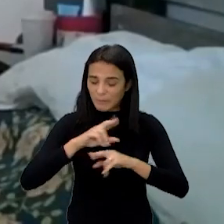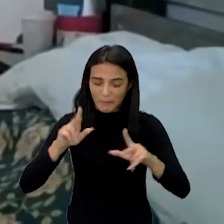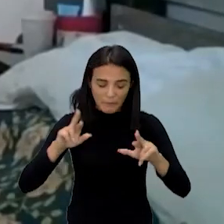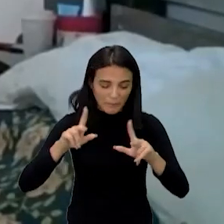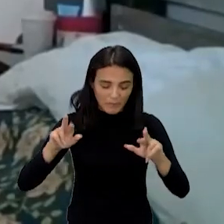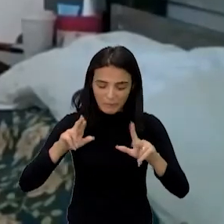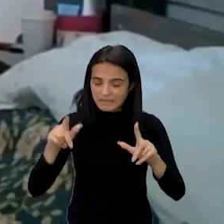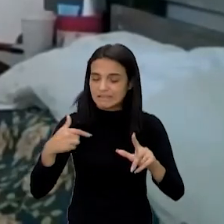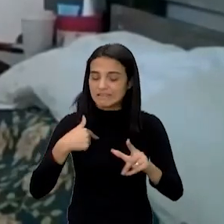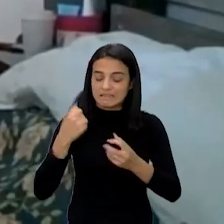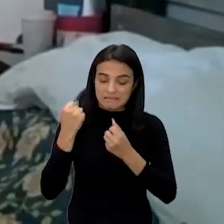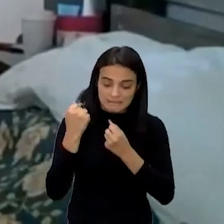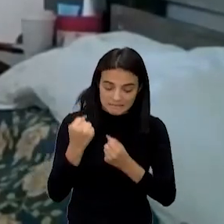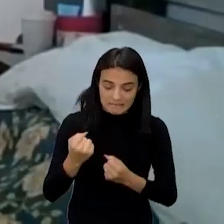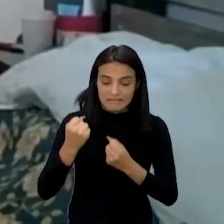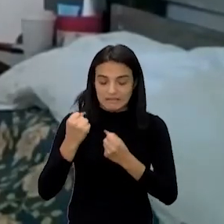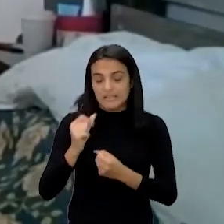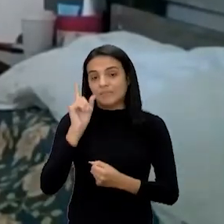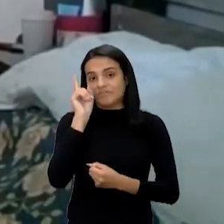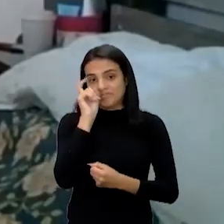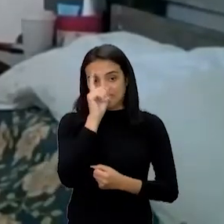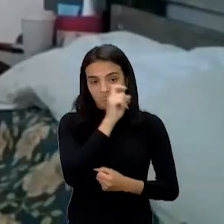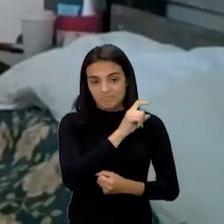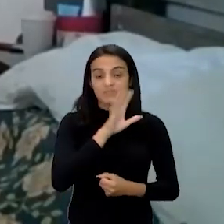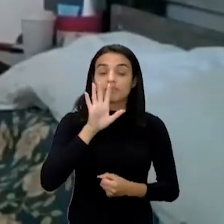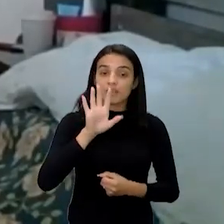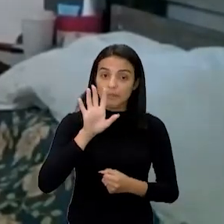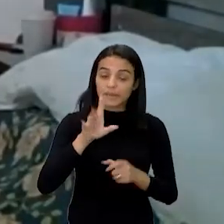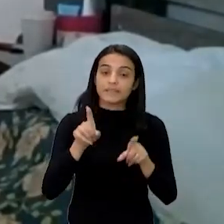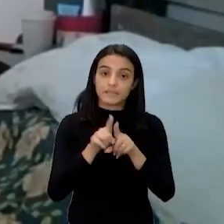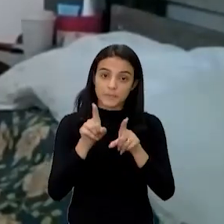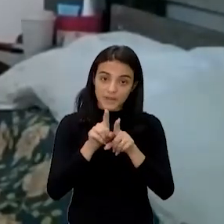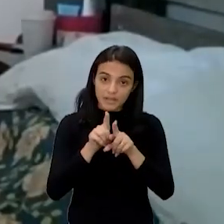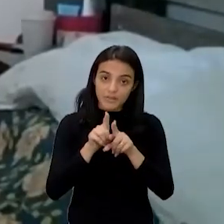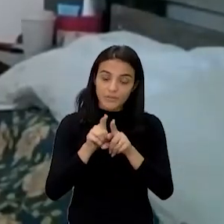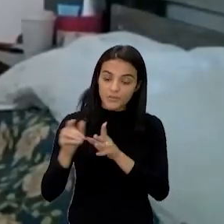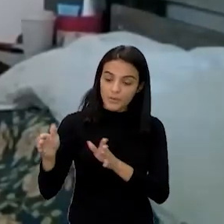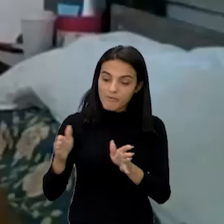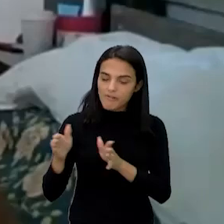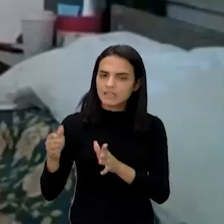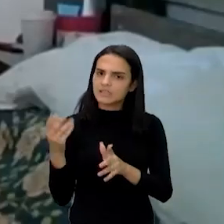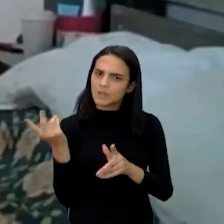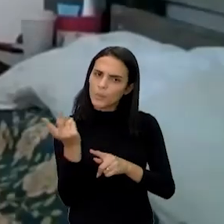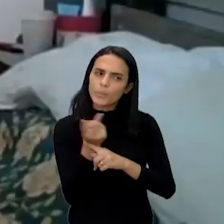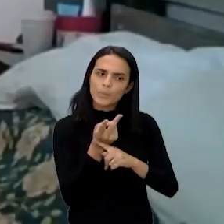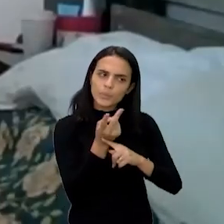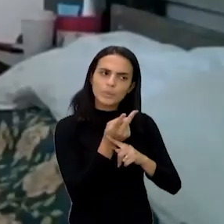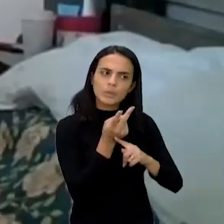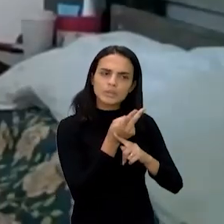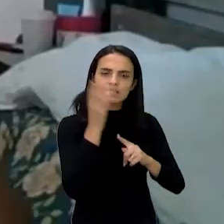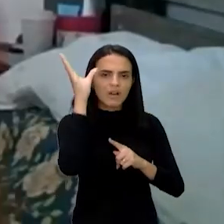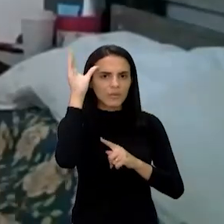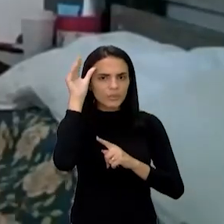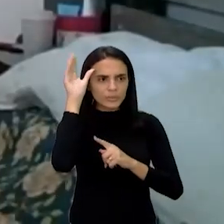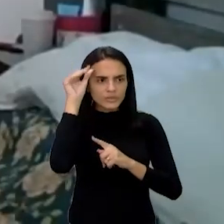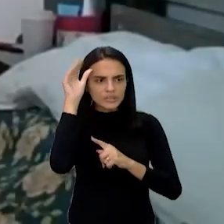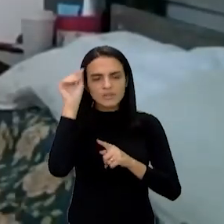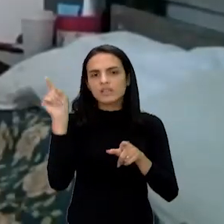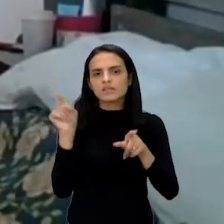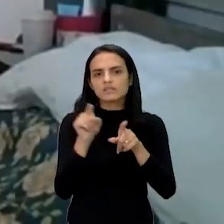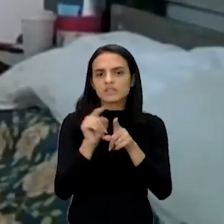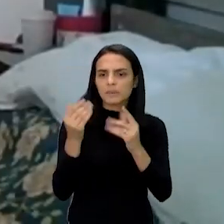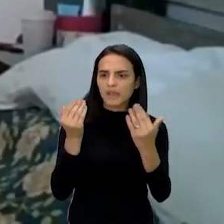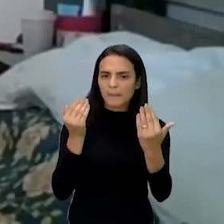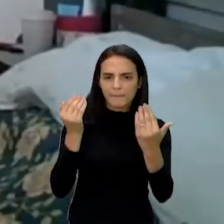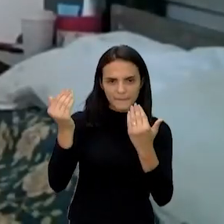foi muito pesada essa fase, mas foi uma fase também onde eu comecei a buscar autoconhecimento, comecei a psicoterapia com uma